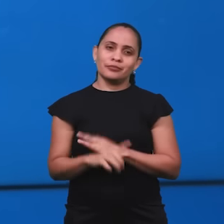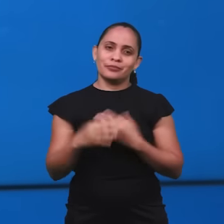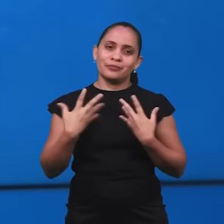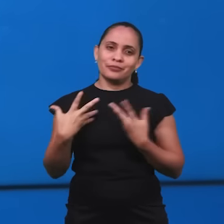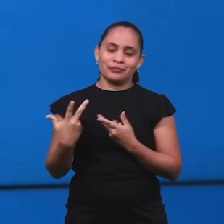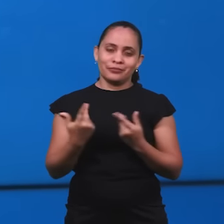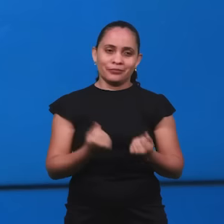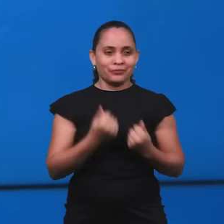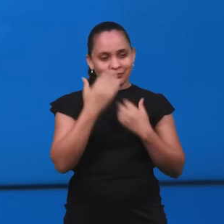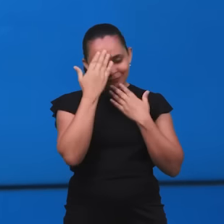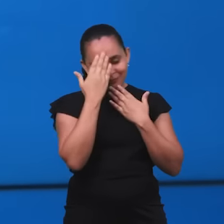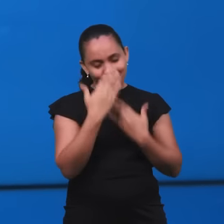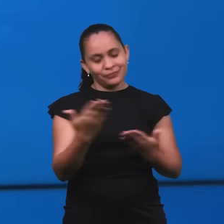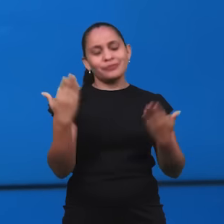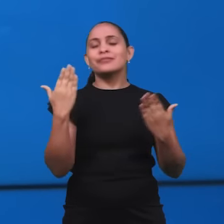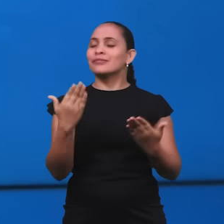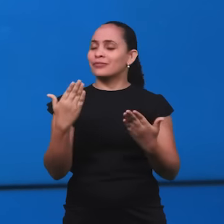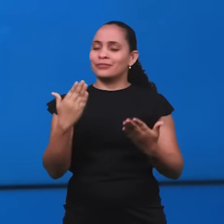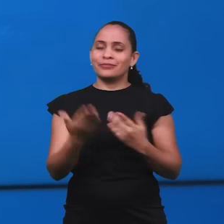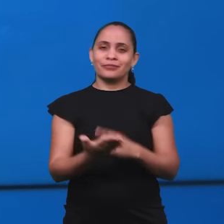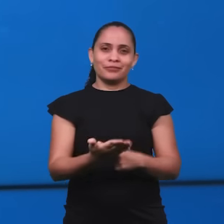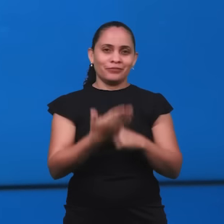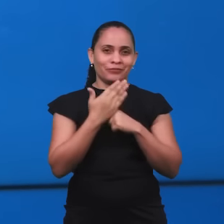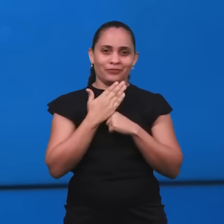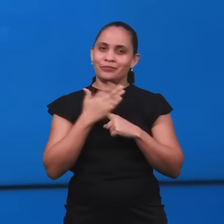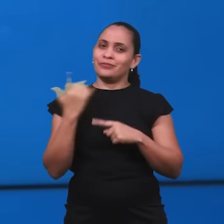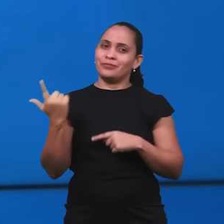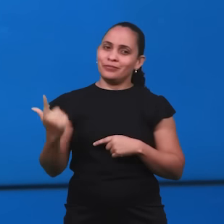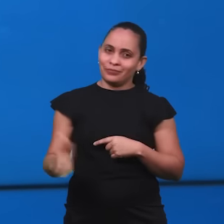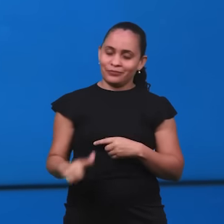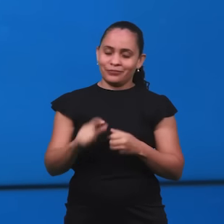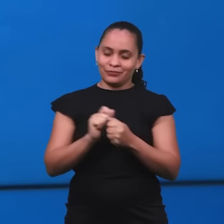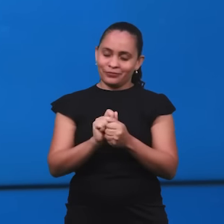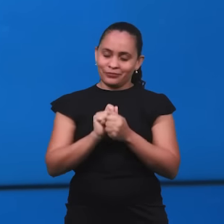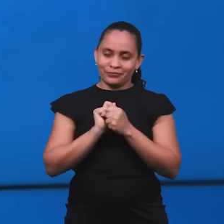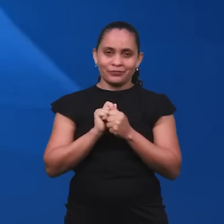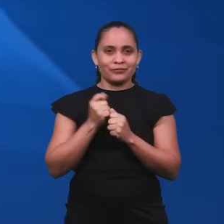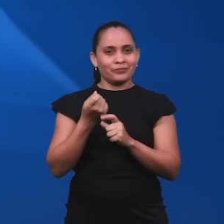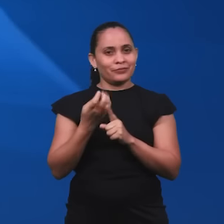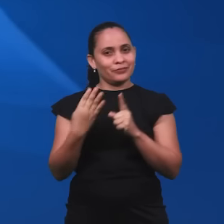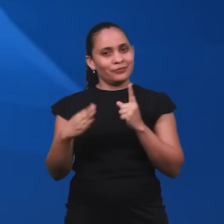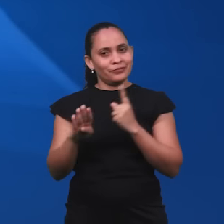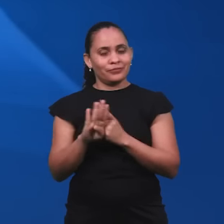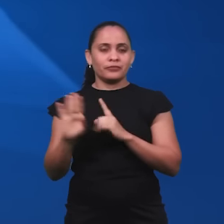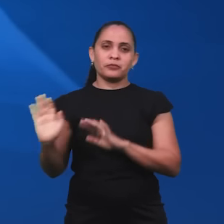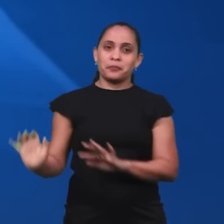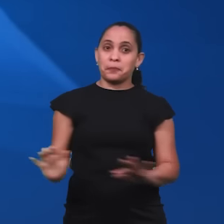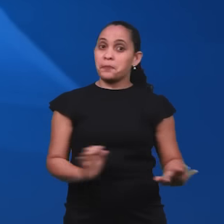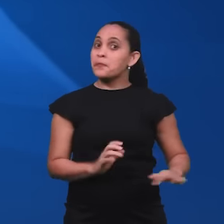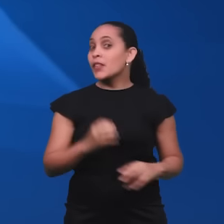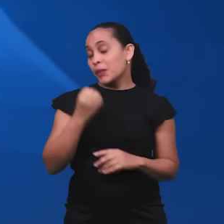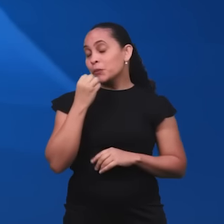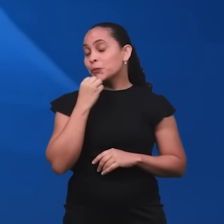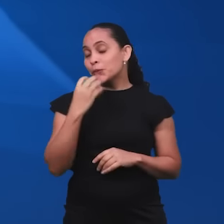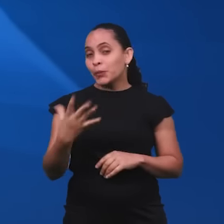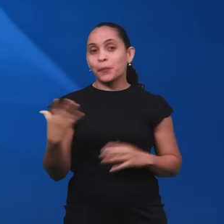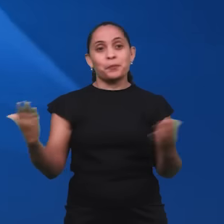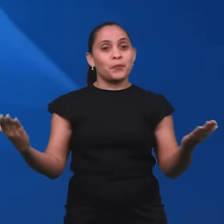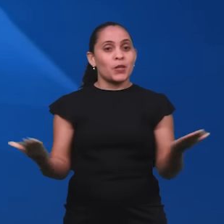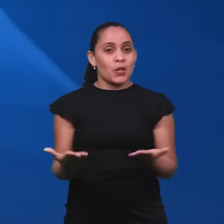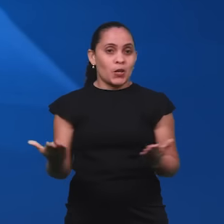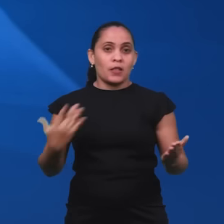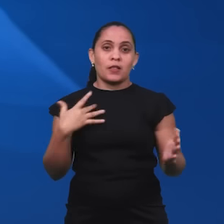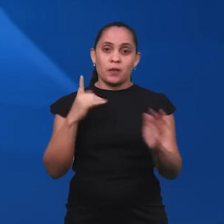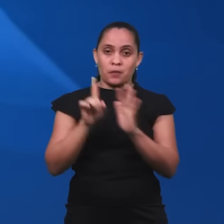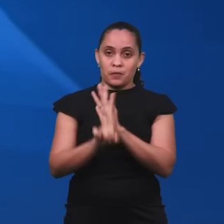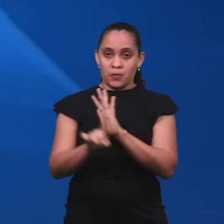Obrigado, Patrick, pela sua colaboração, mais uma vez conosco, na Escola Bíblica Dominical. Muito bem, irmãos, agora passamos para as perguntas